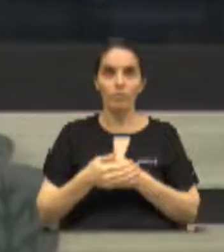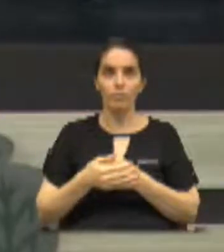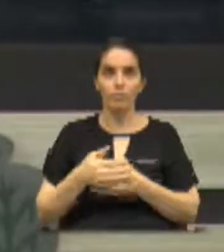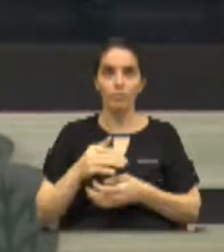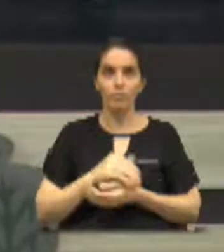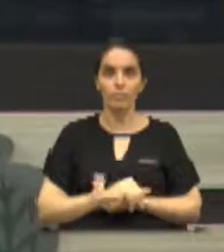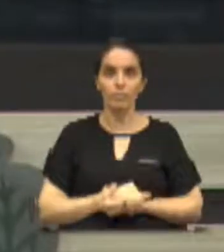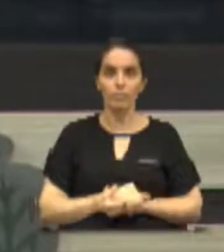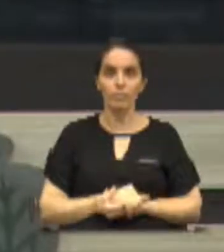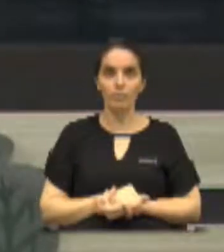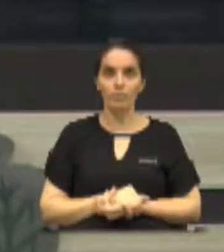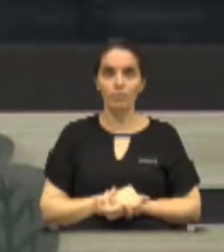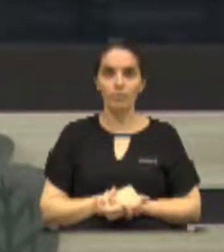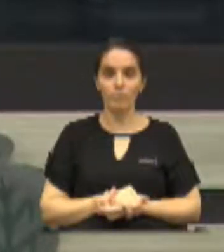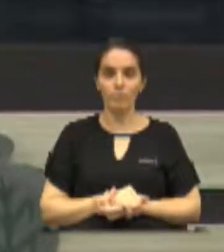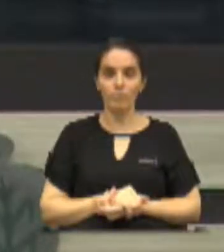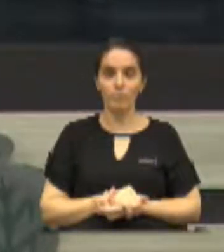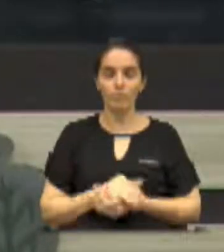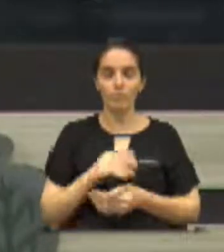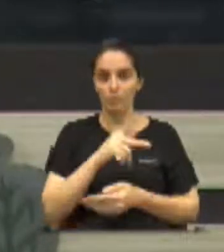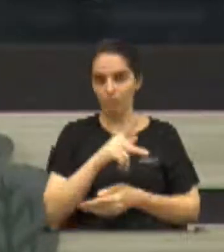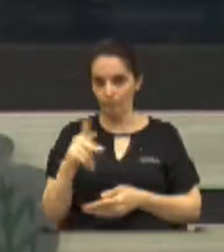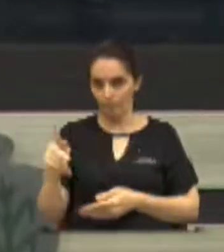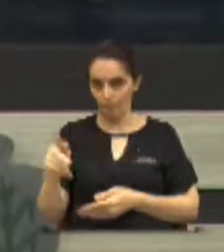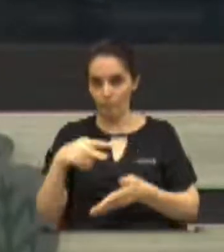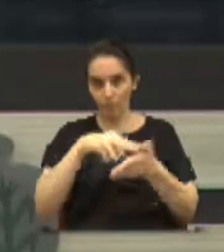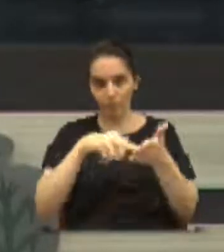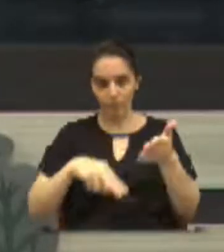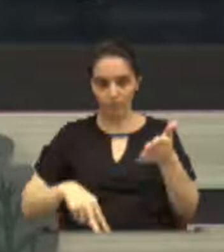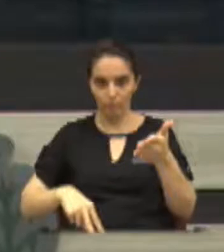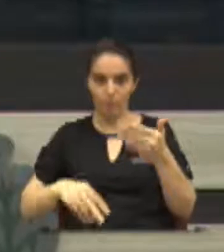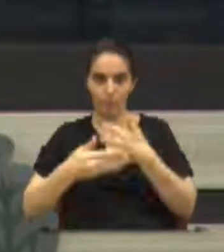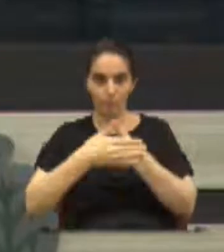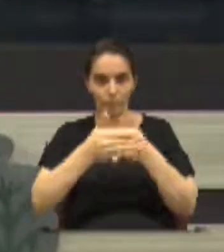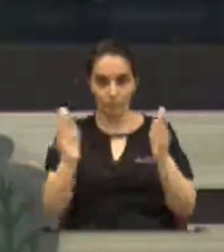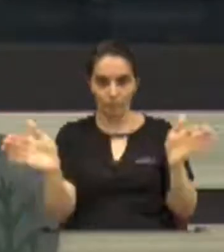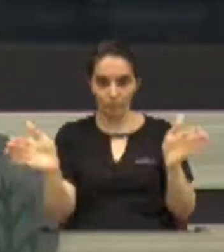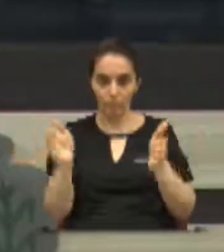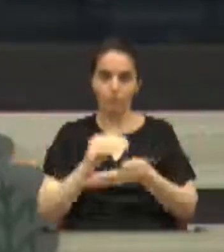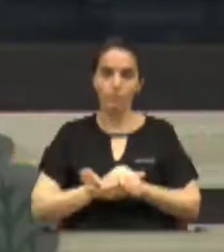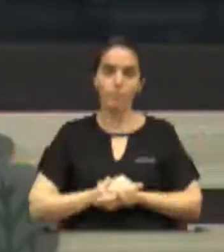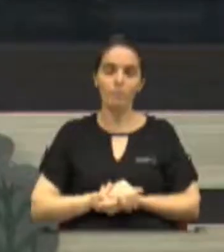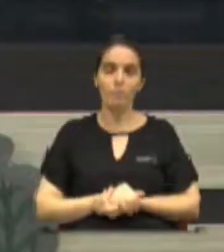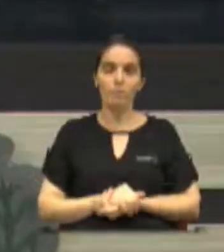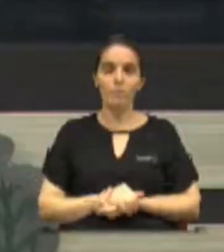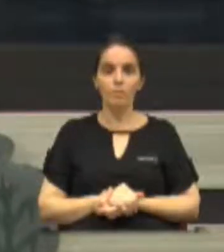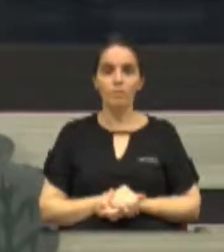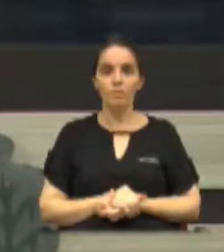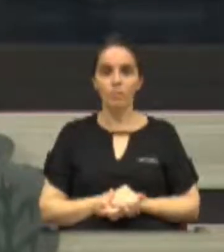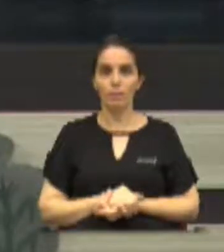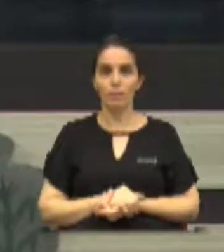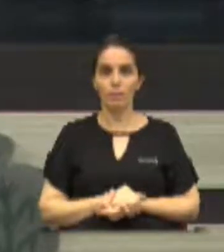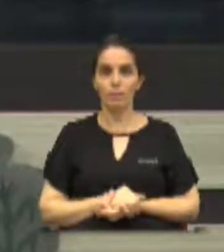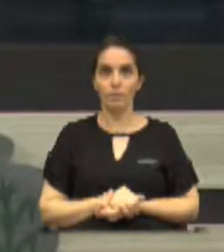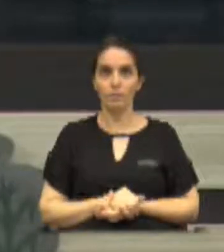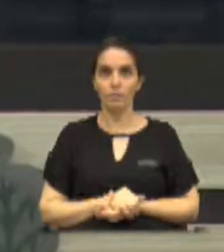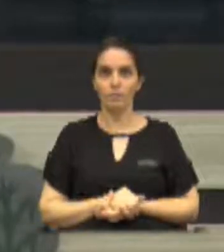matéria. Senhor presidente, tem matéria. A sessão está reaberta.